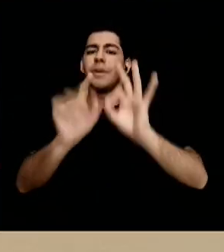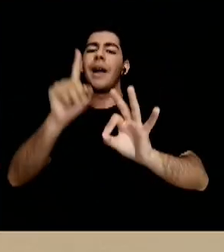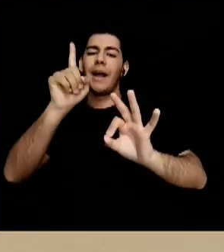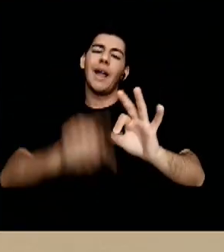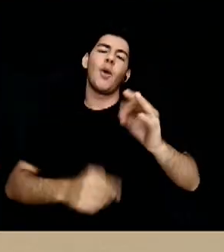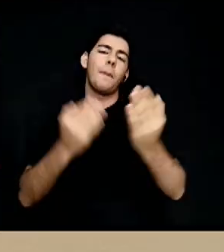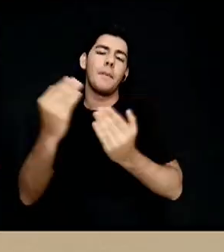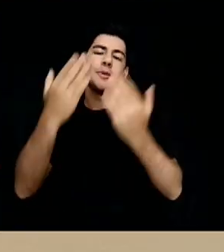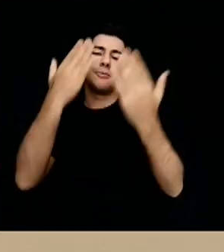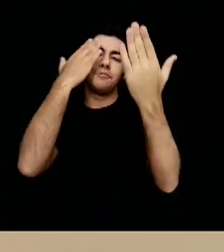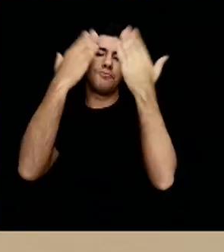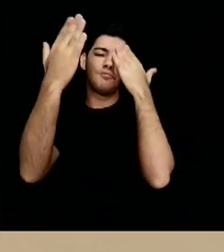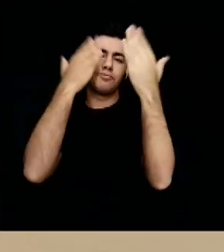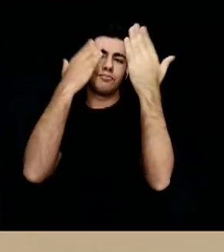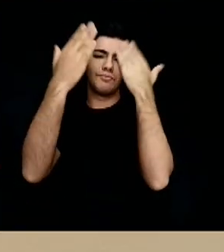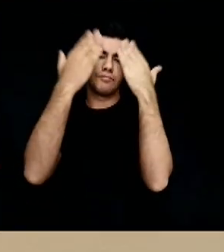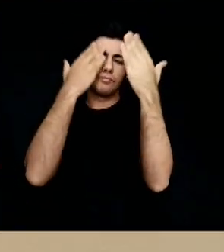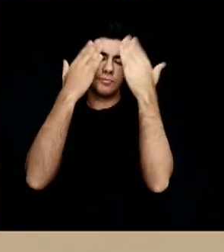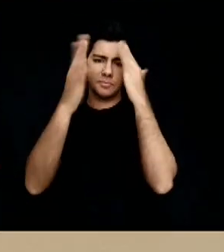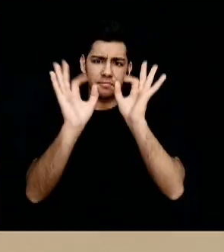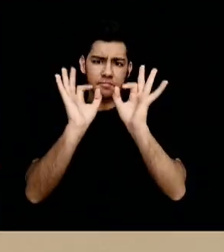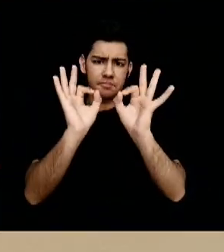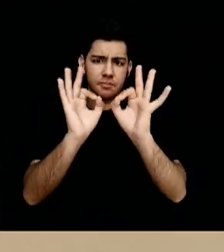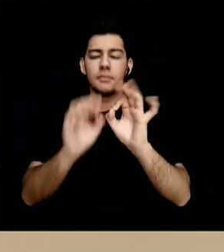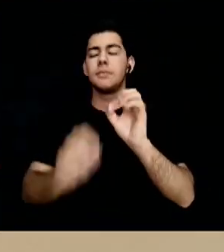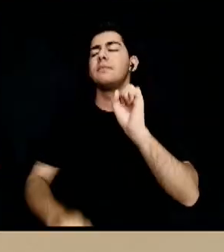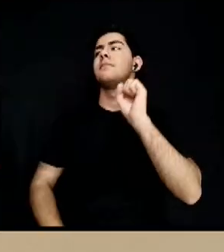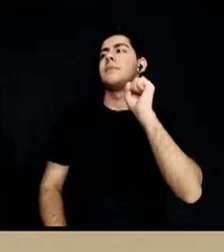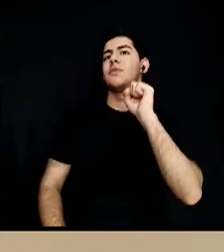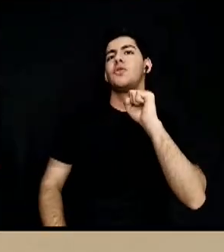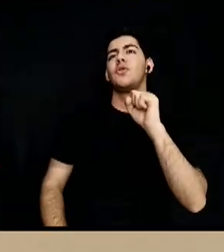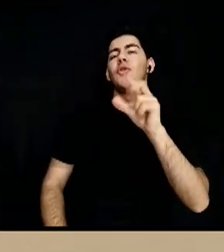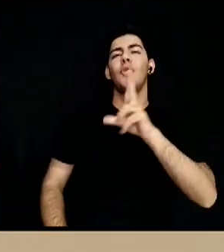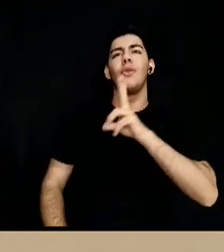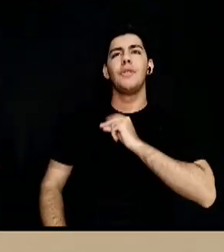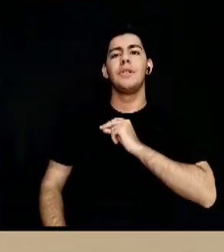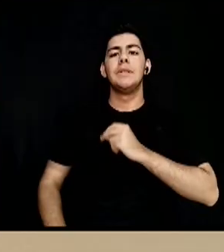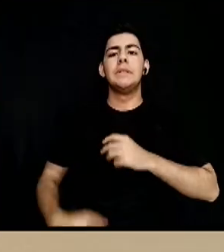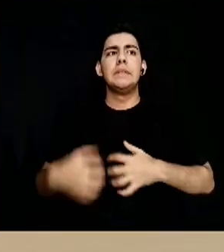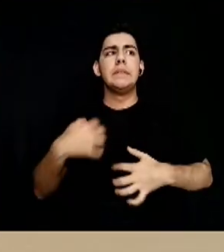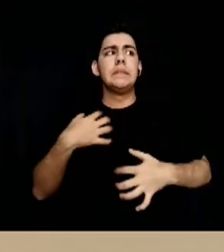mesmo. Você desliga, né, dos problemas